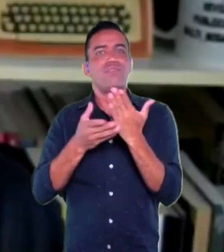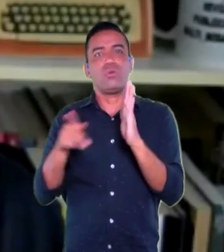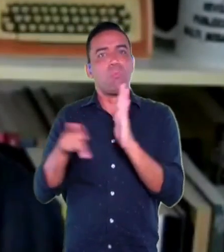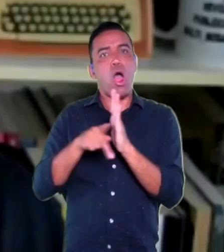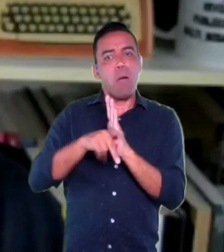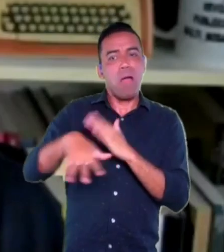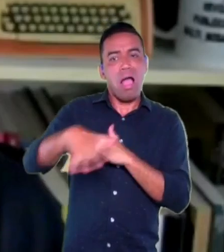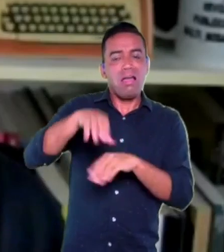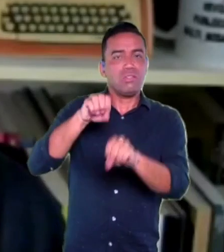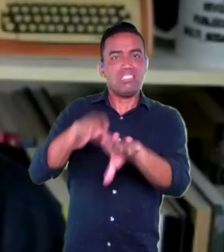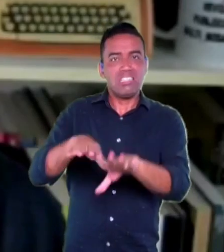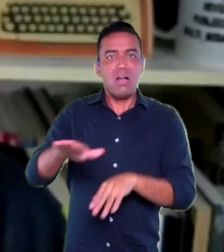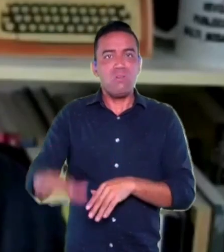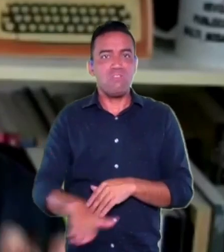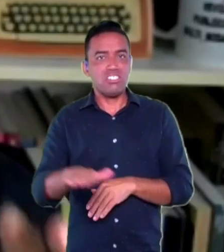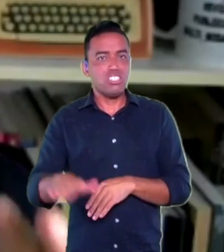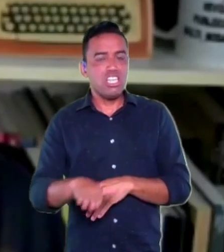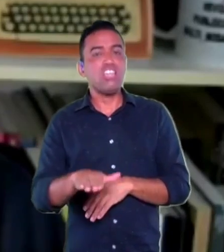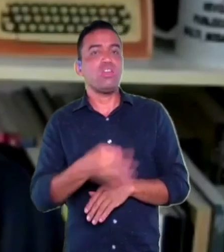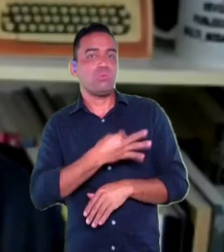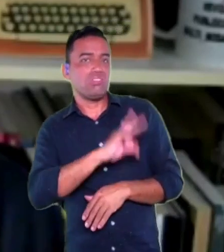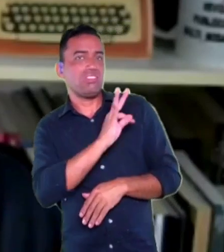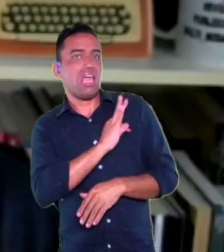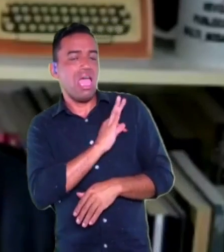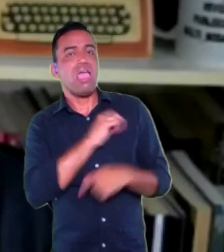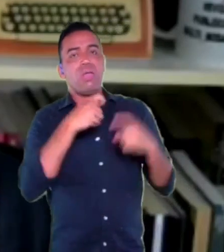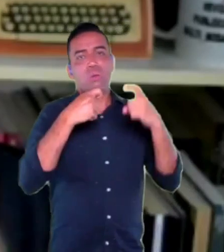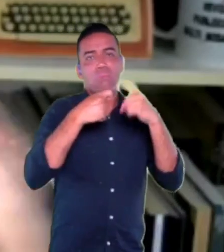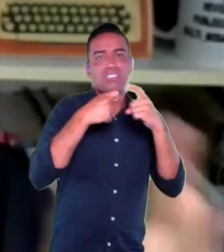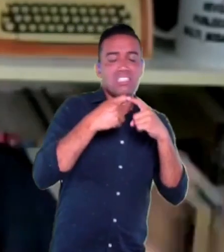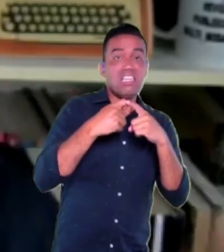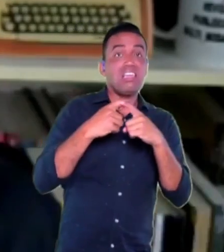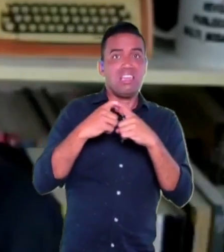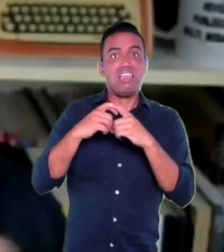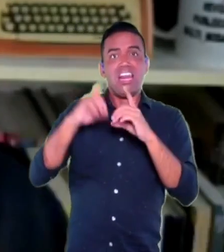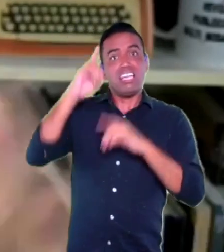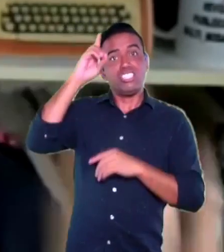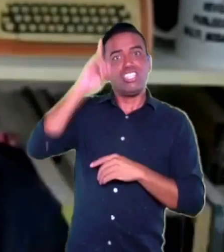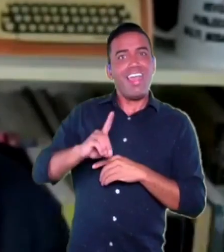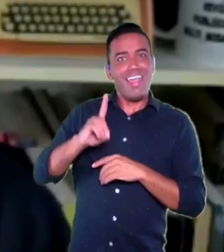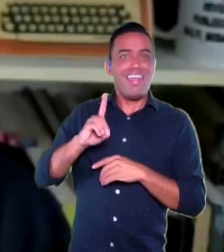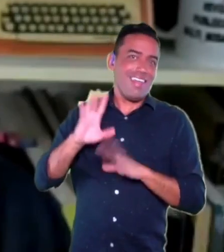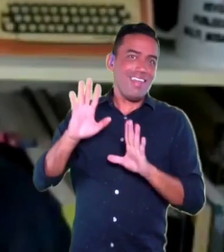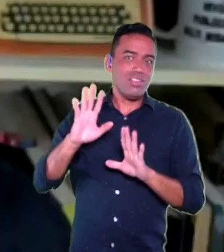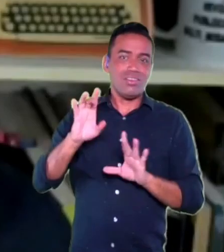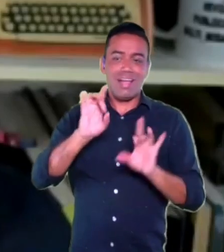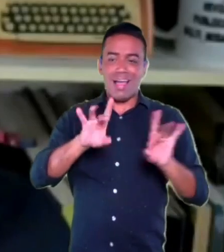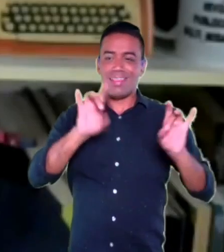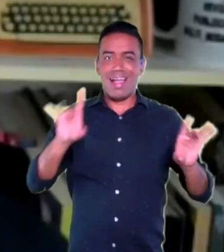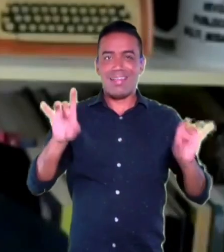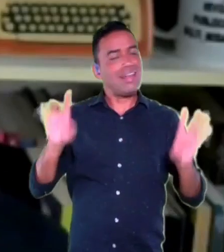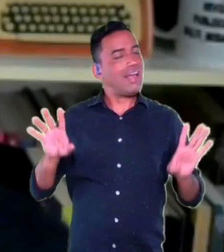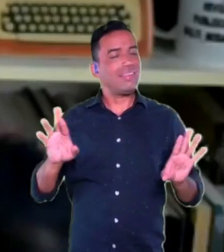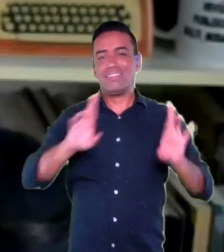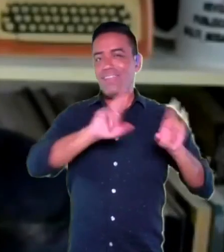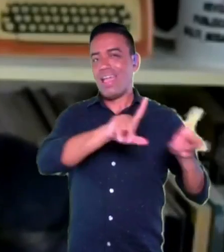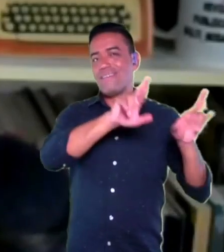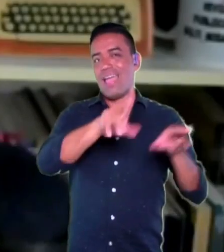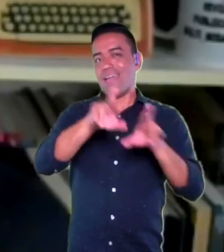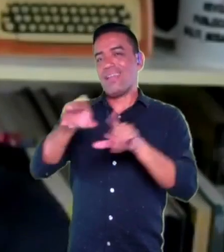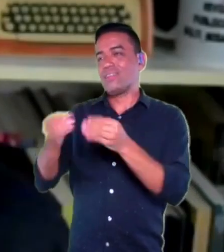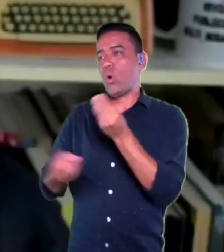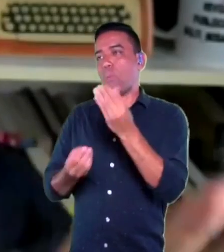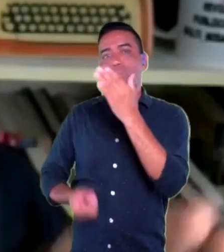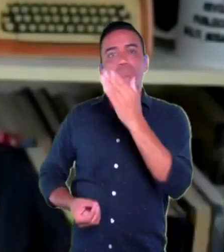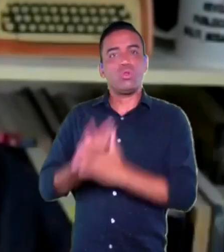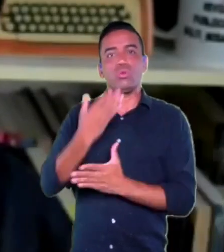infantil, técnico, livro de medicina, livro de direito, você aprende, né, que cada um é um, como é que se produz